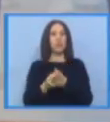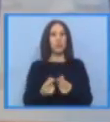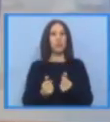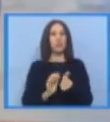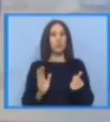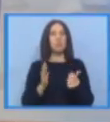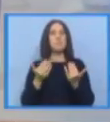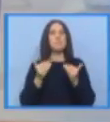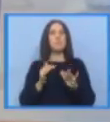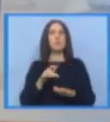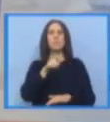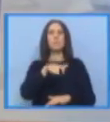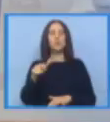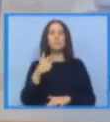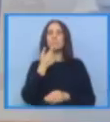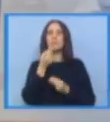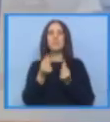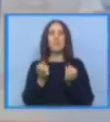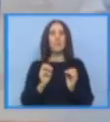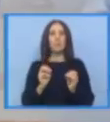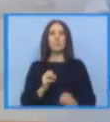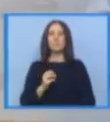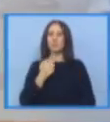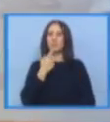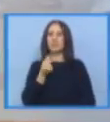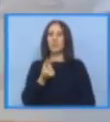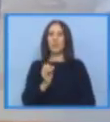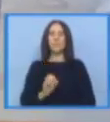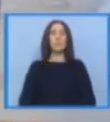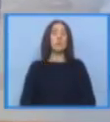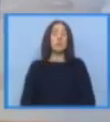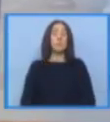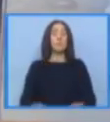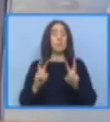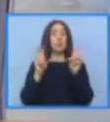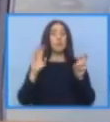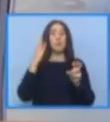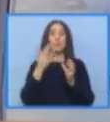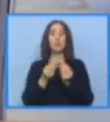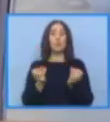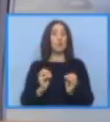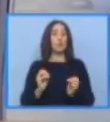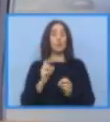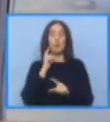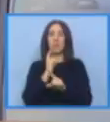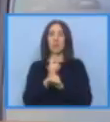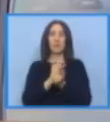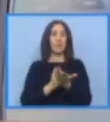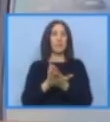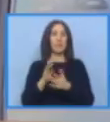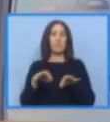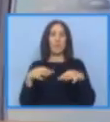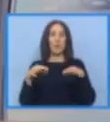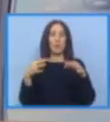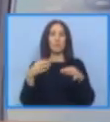resolvidos, mas as pessoas não têm essa percepção porque os grandes casos não estão resolvidos e continuam a